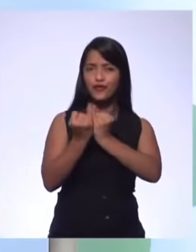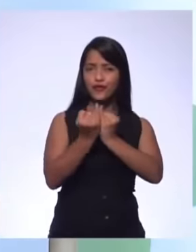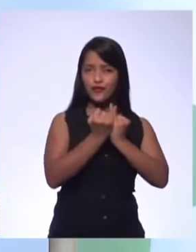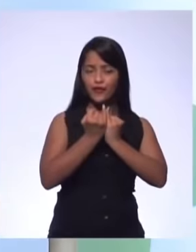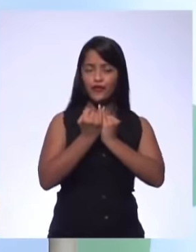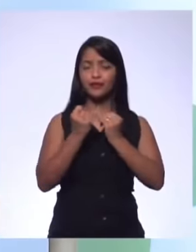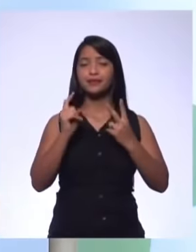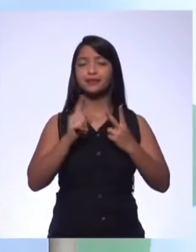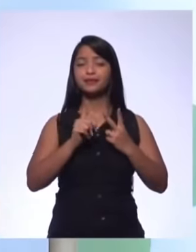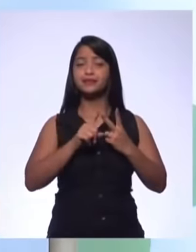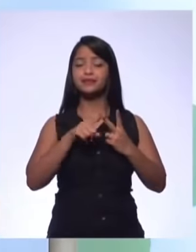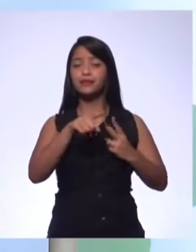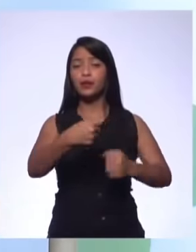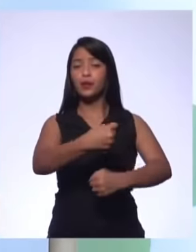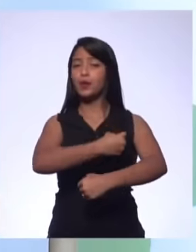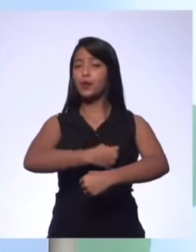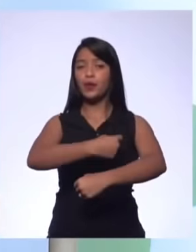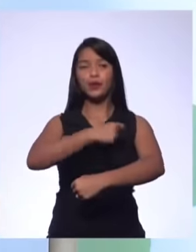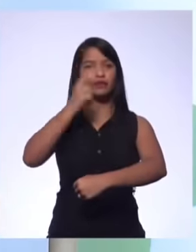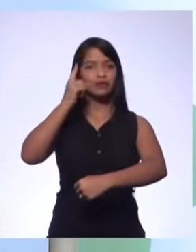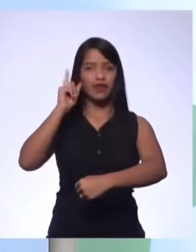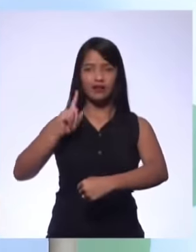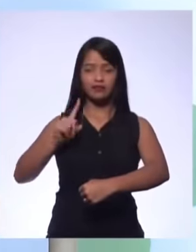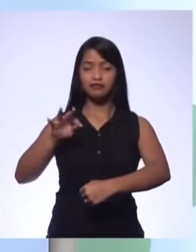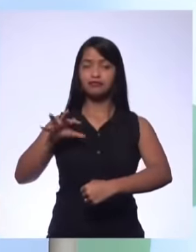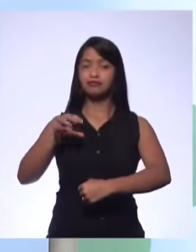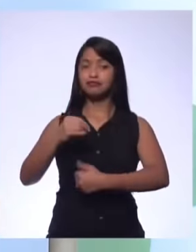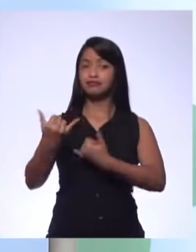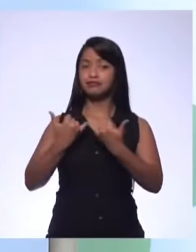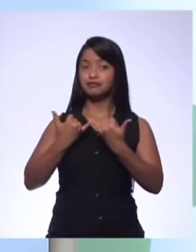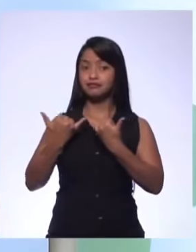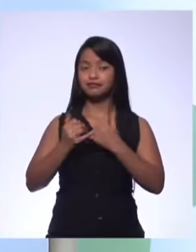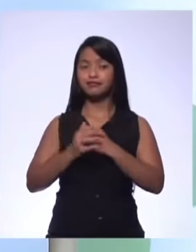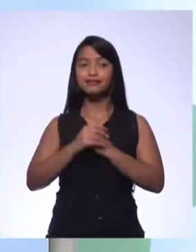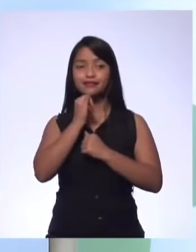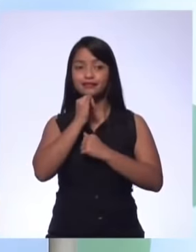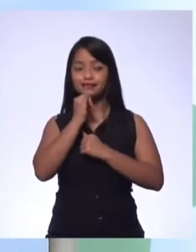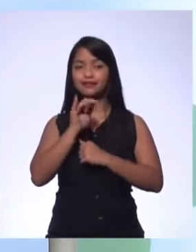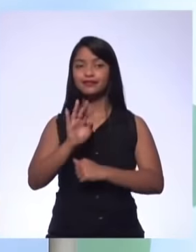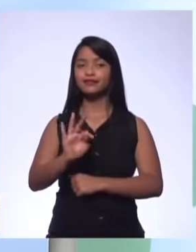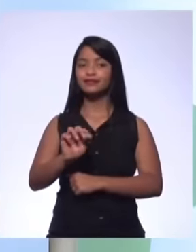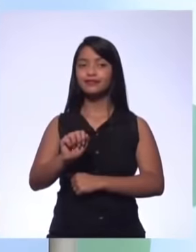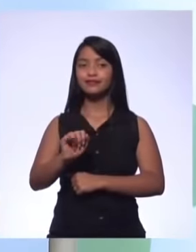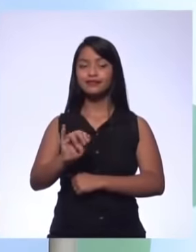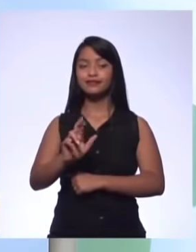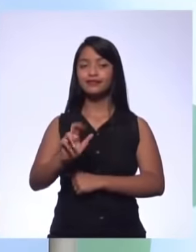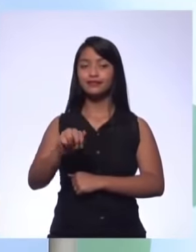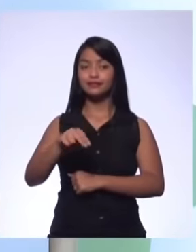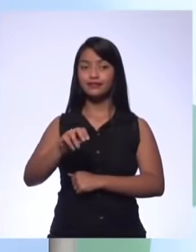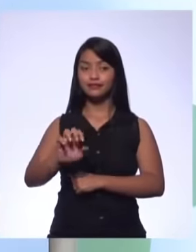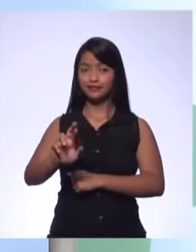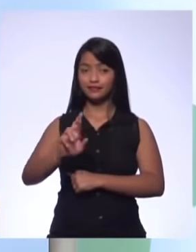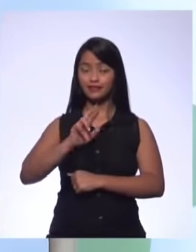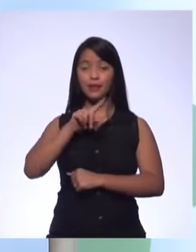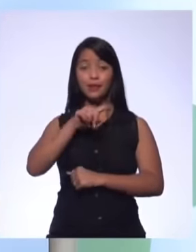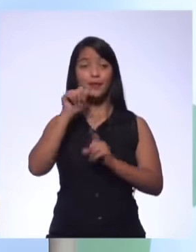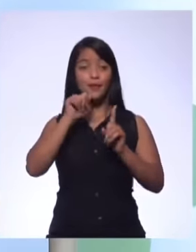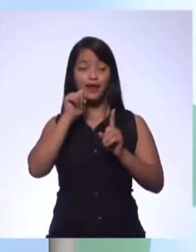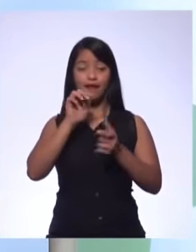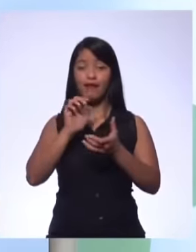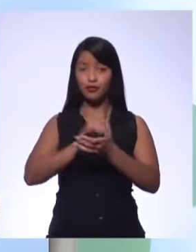É o que eles estão falando aqui. A Tairane disse, ela se casou e não sabia cozinhar.